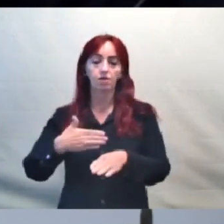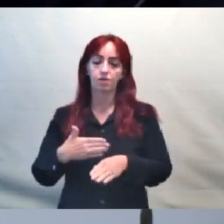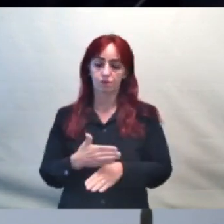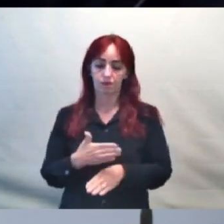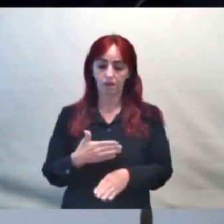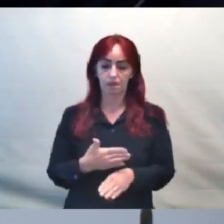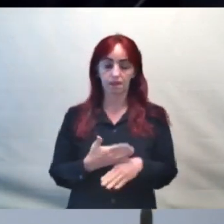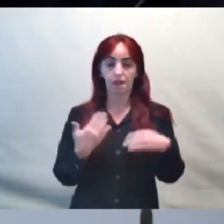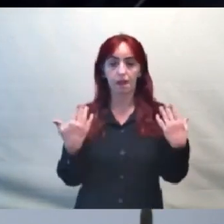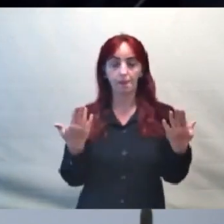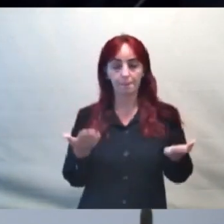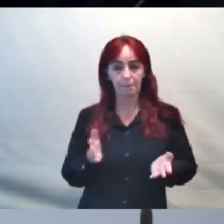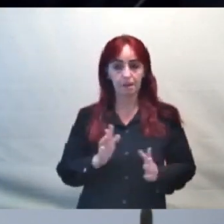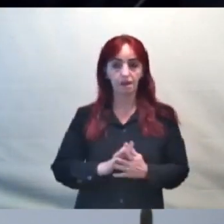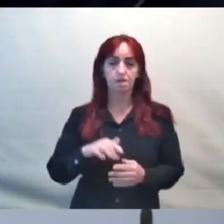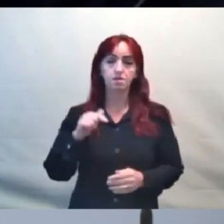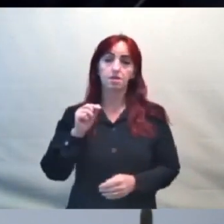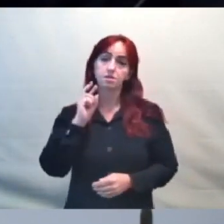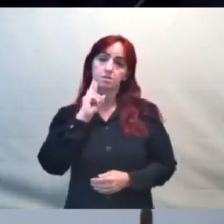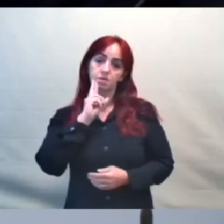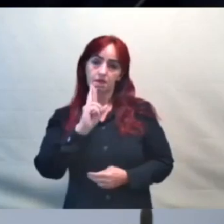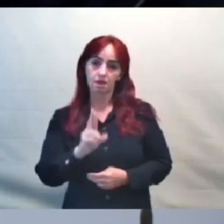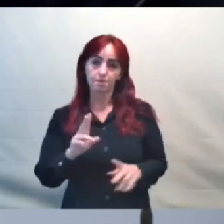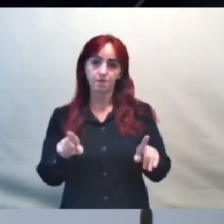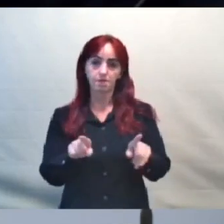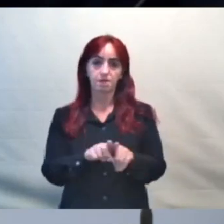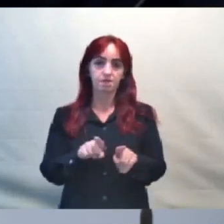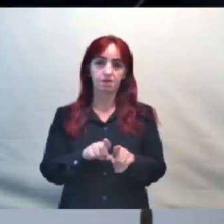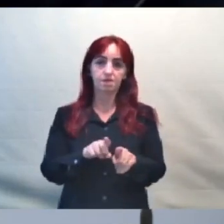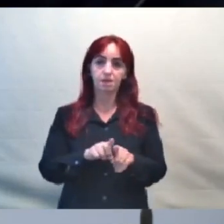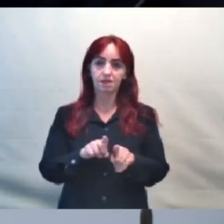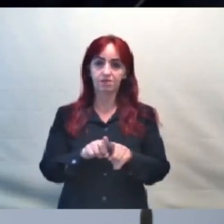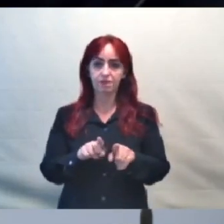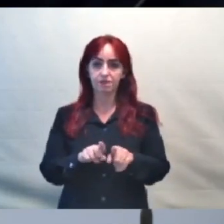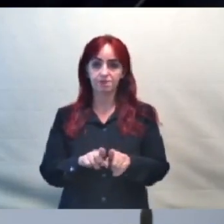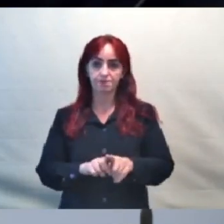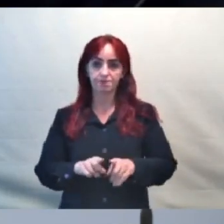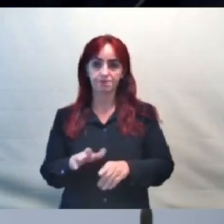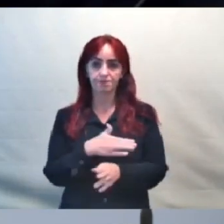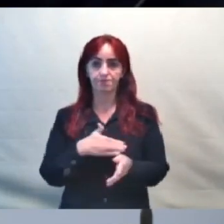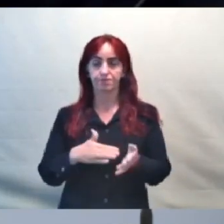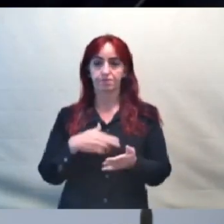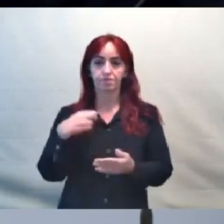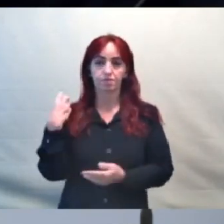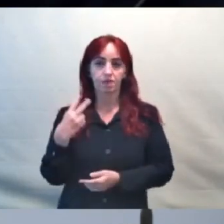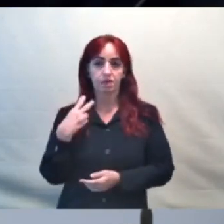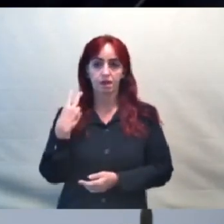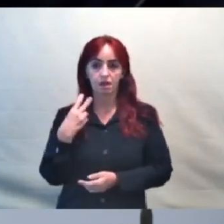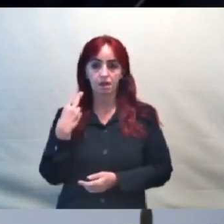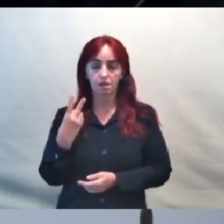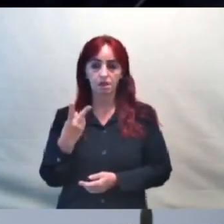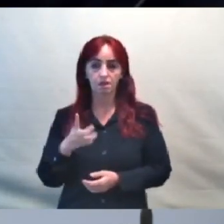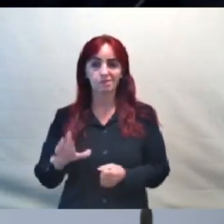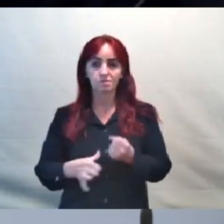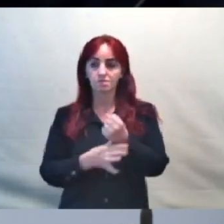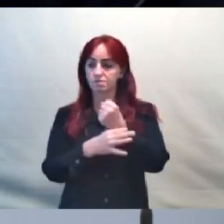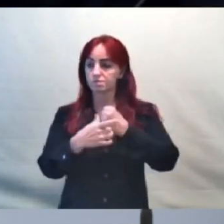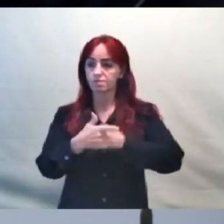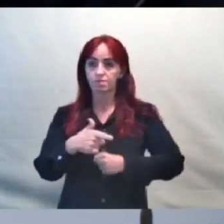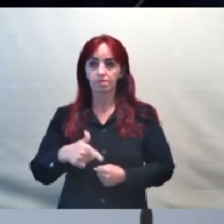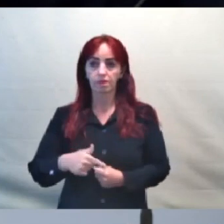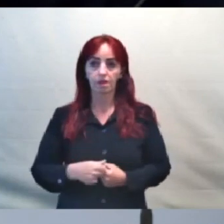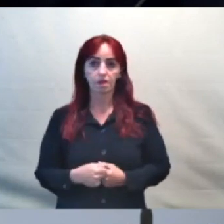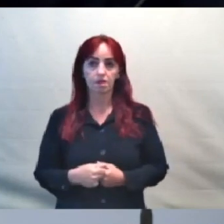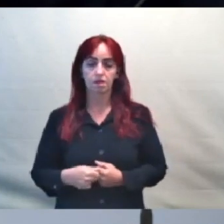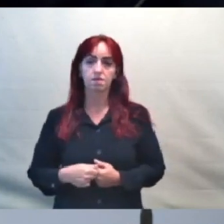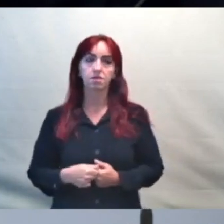tipo de resposta que também todos os vereadores aqui acabam ficando inseguros. Porque a justificativa, se for falta